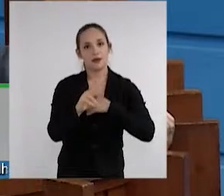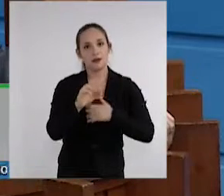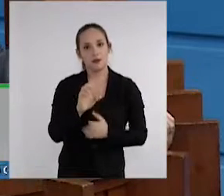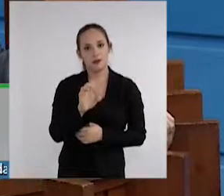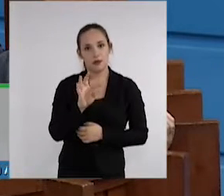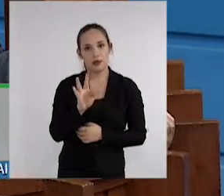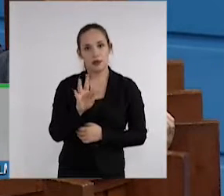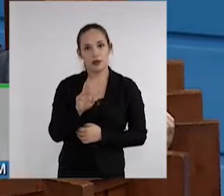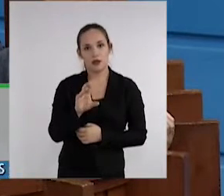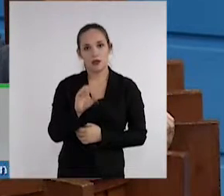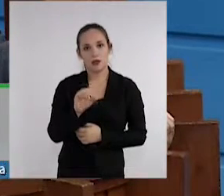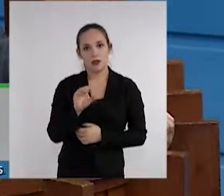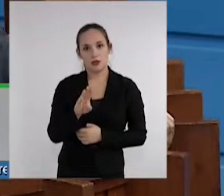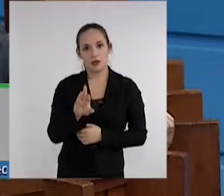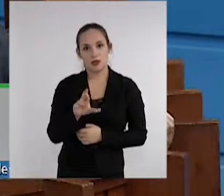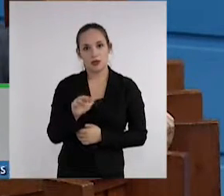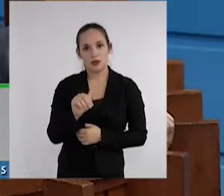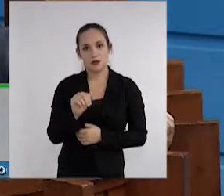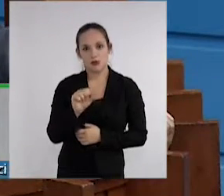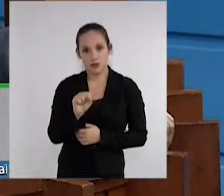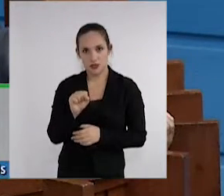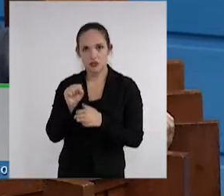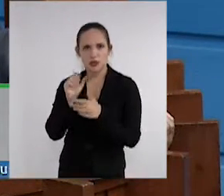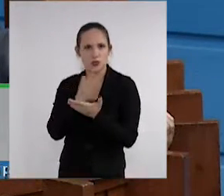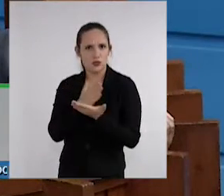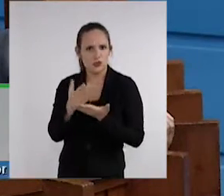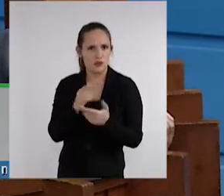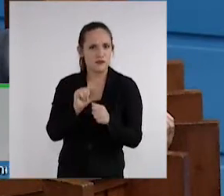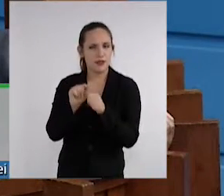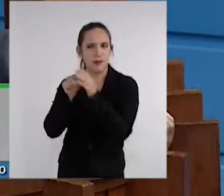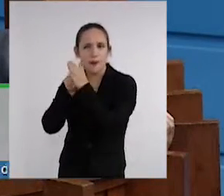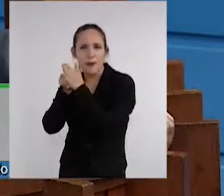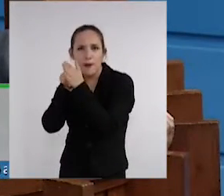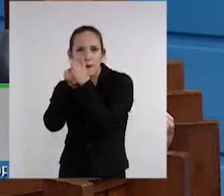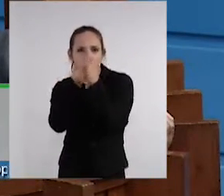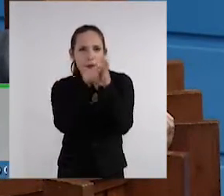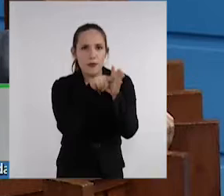prospecção em algumas regiões do nosso Estado,